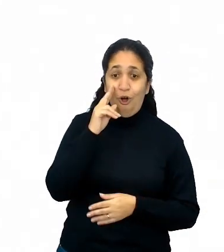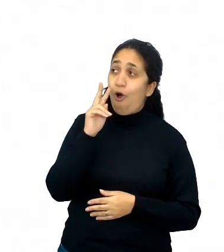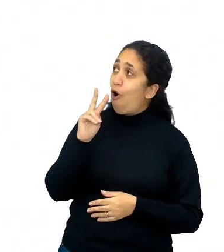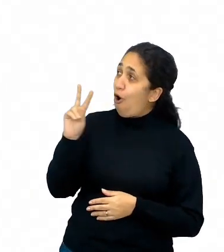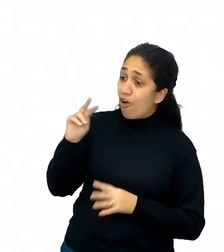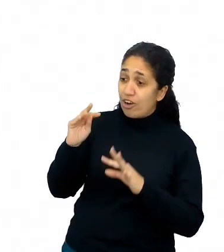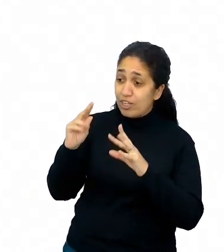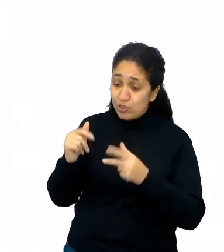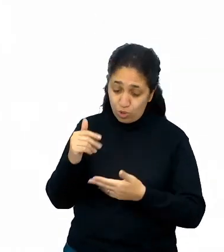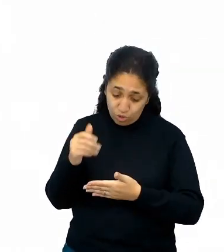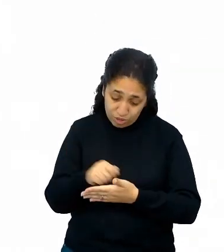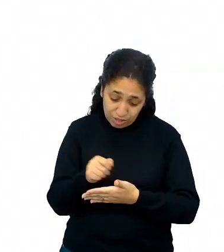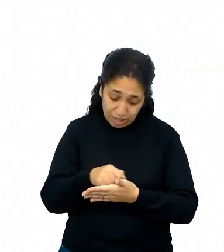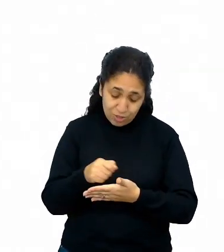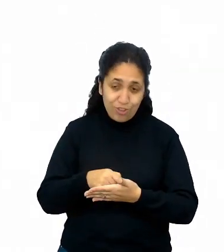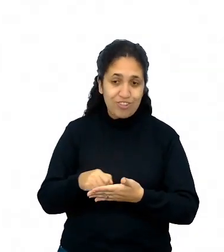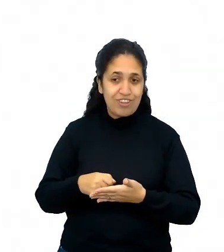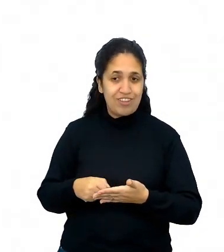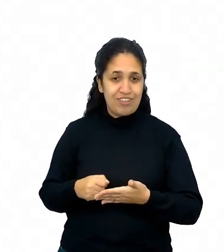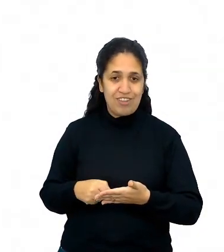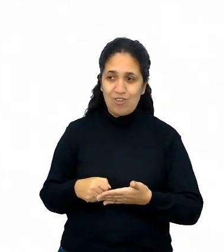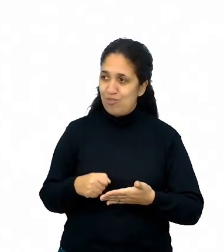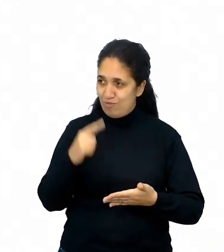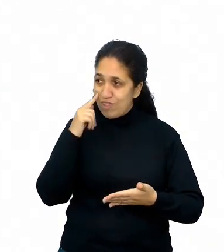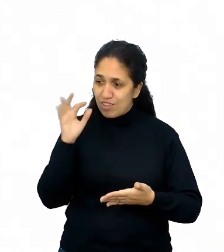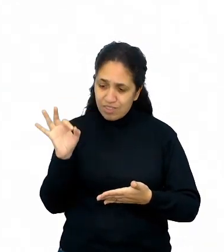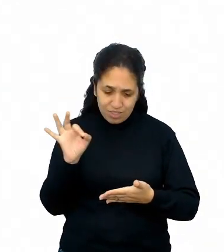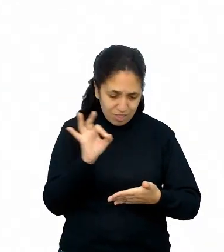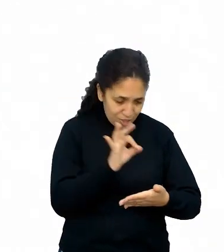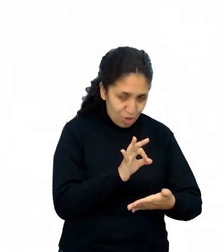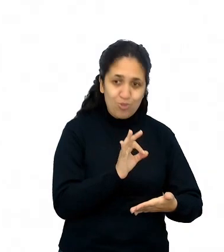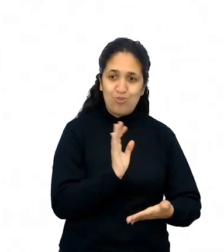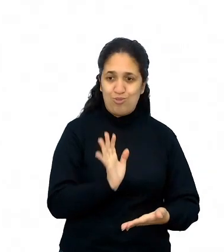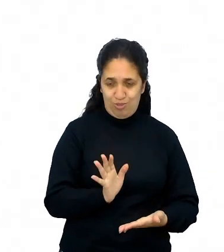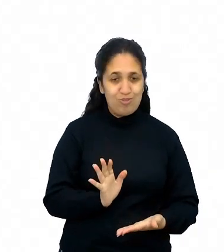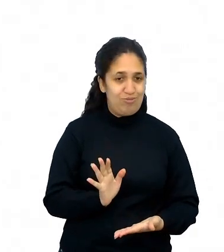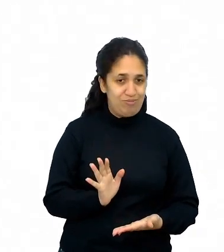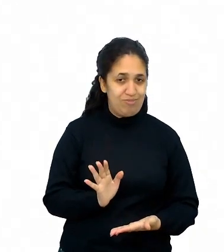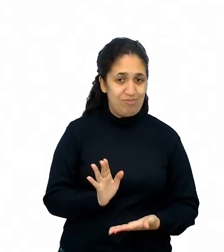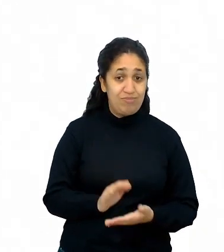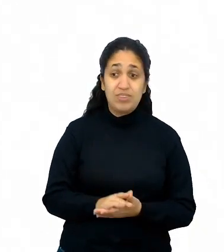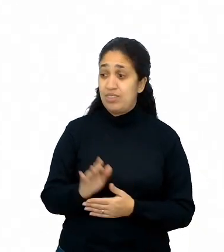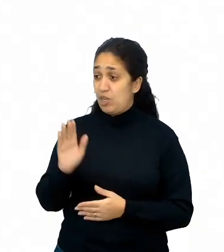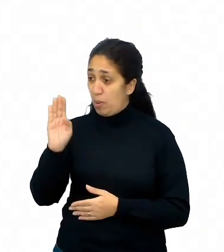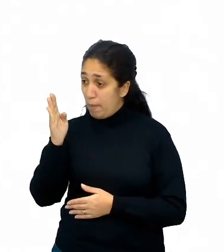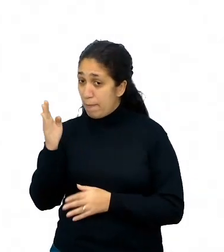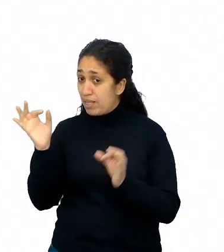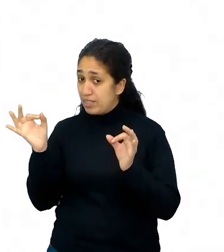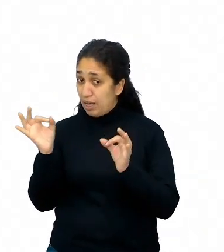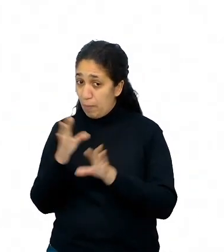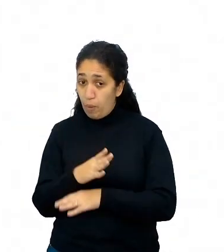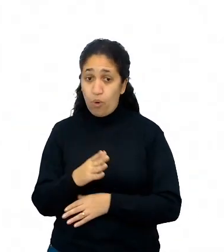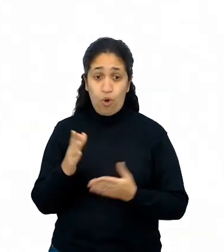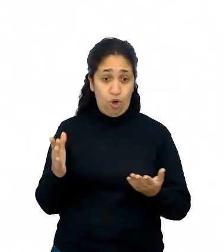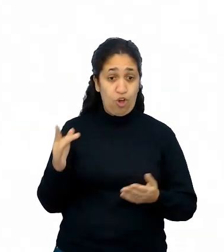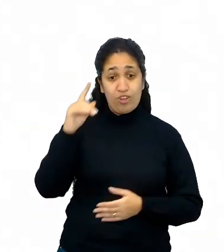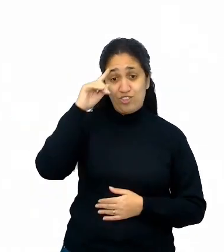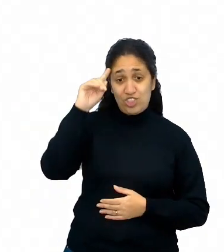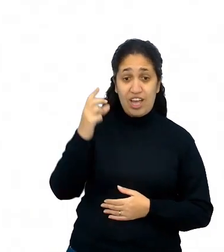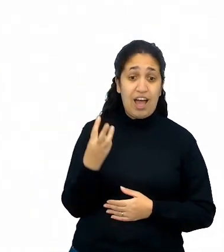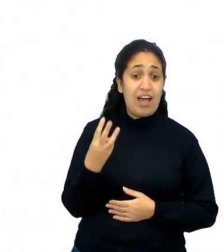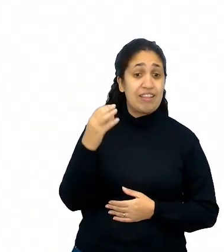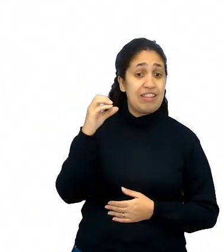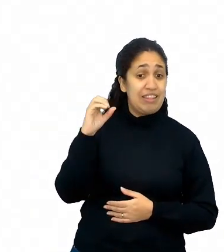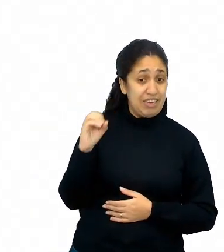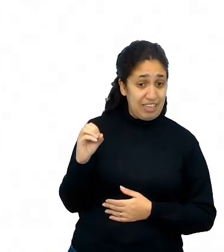suas anotações, verifica se você assistiu tudo, tá? Final do bimestre, aí nós estamos no dia 30,